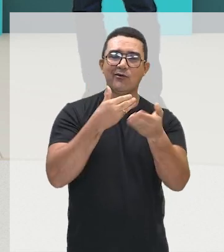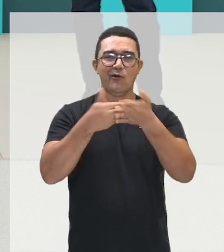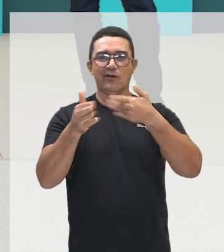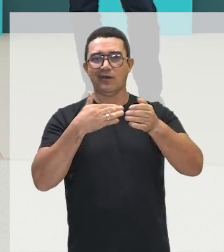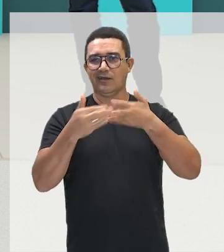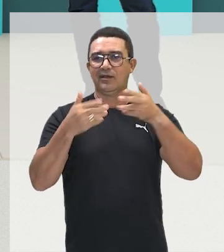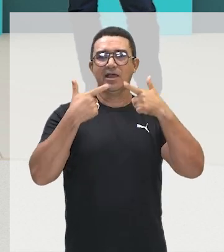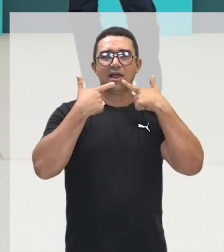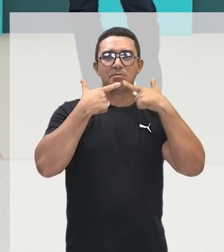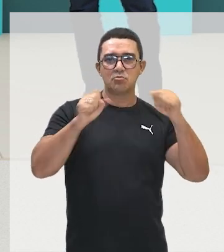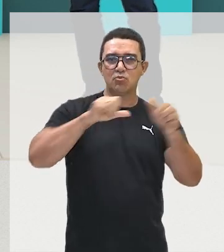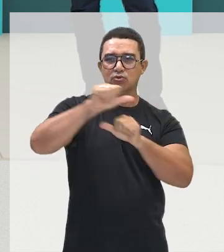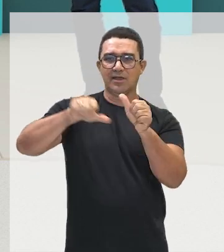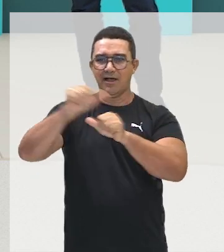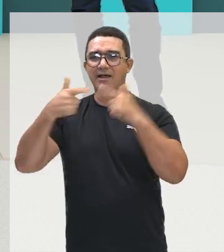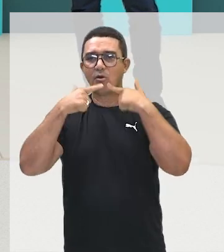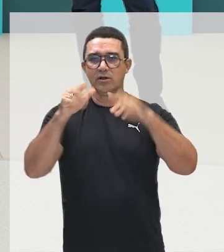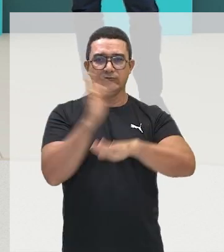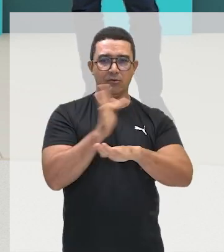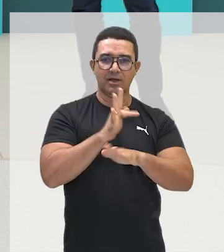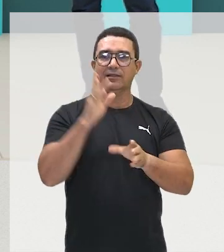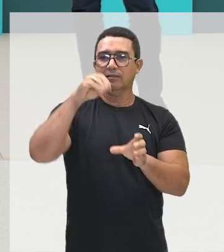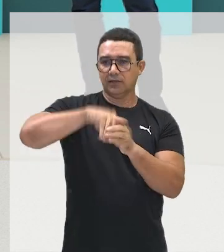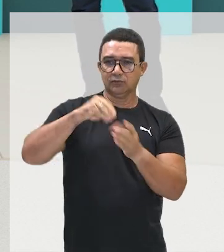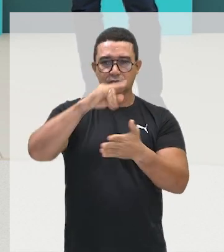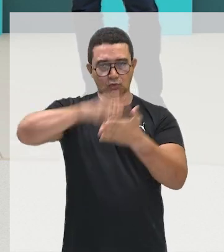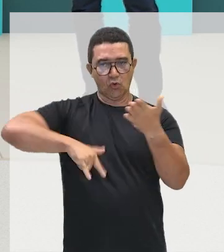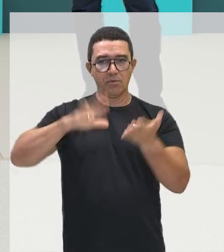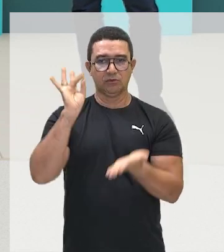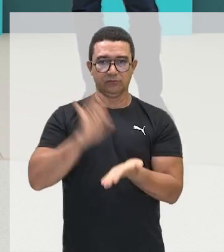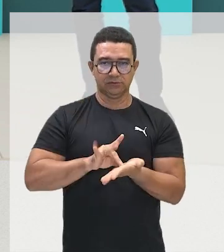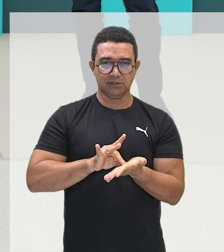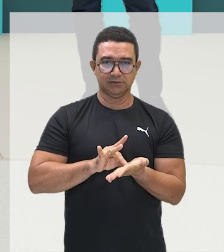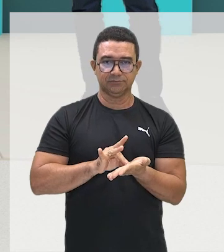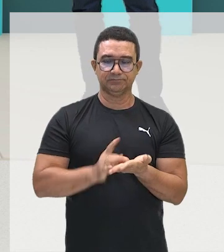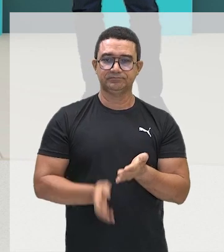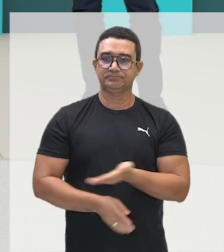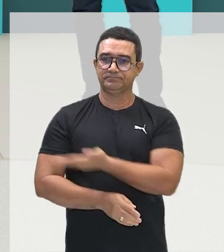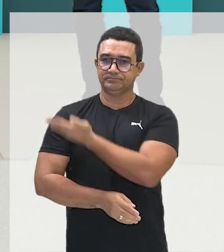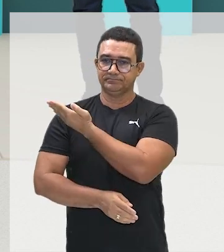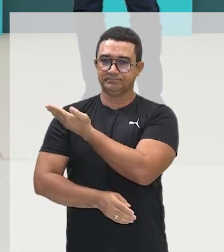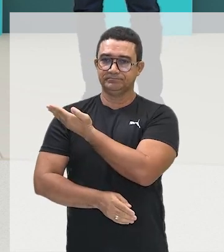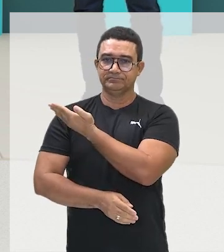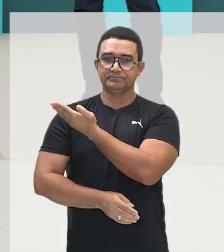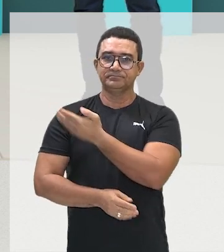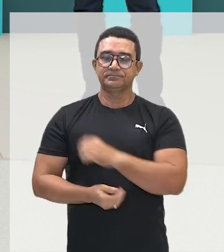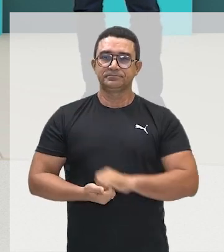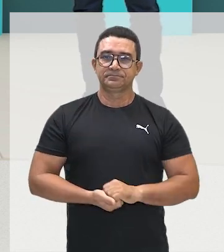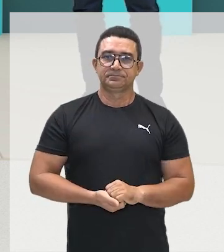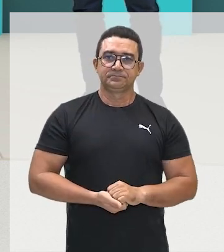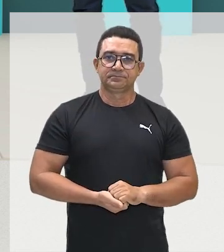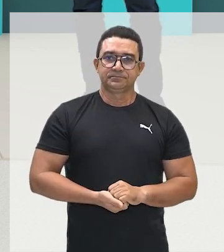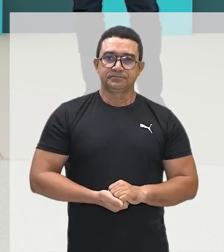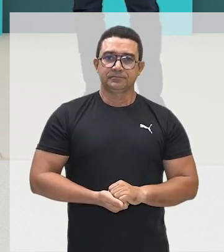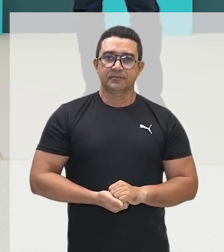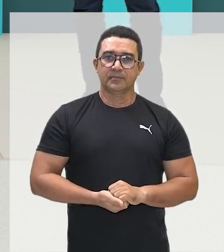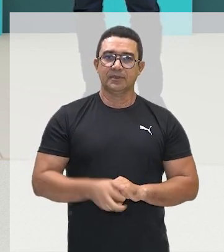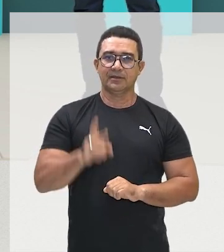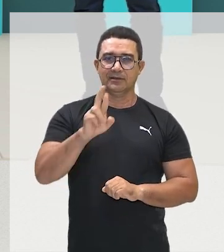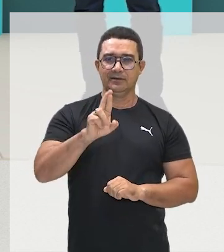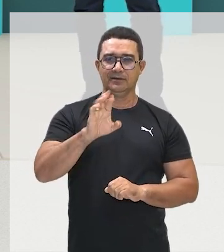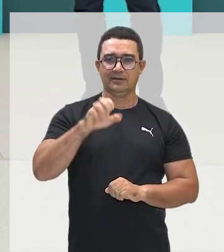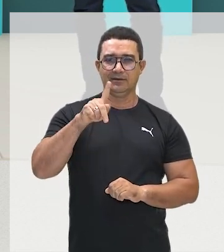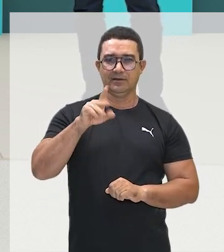torne essa linguagem informal dentro dos documentos oficiais. E reports. Reports aqui, uma vez mais, ele não